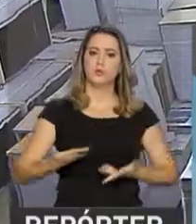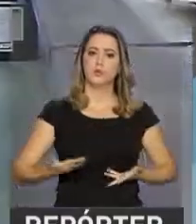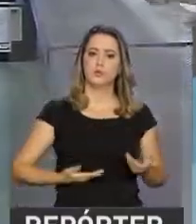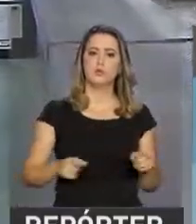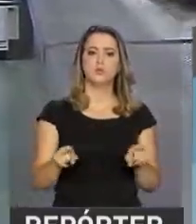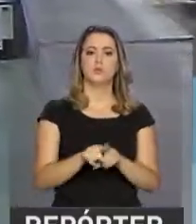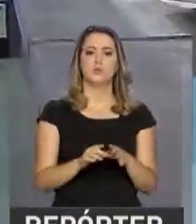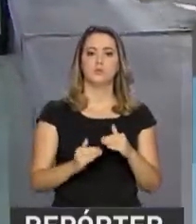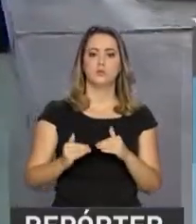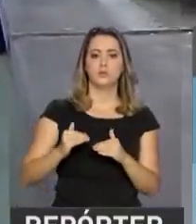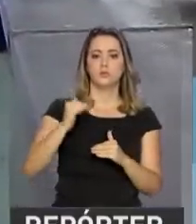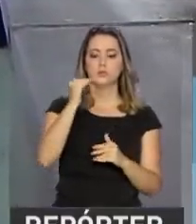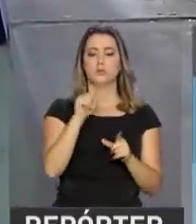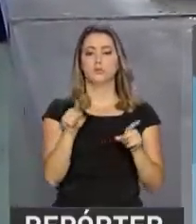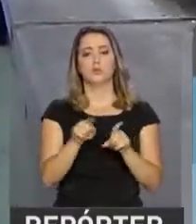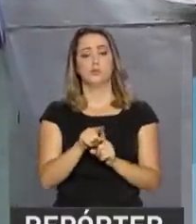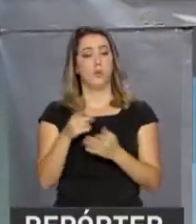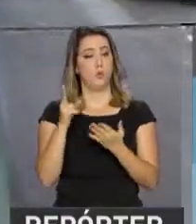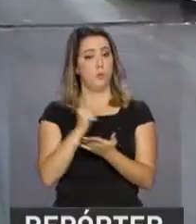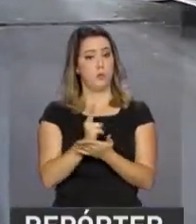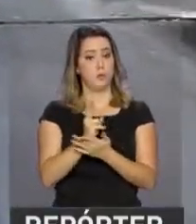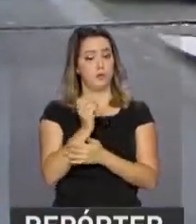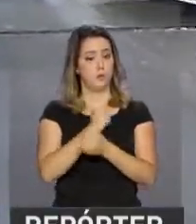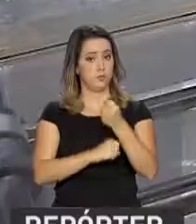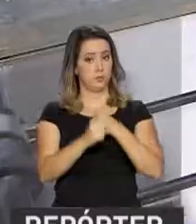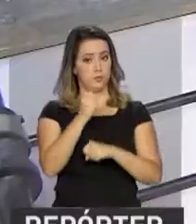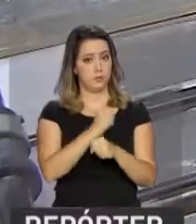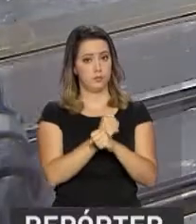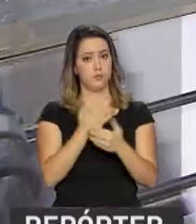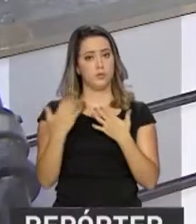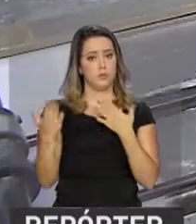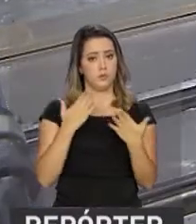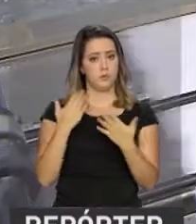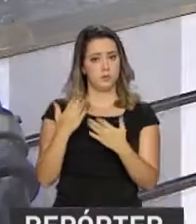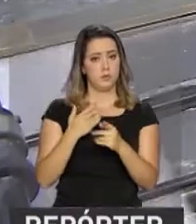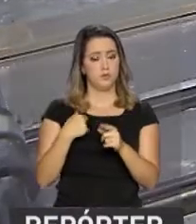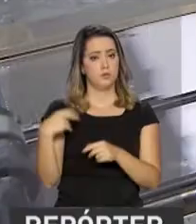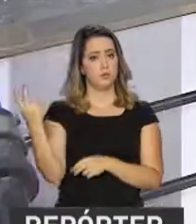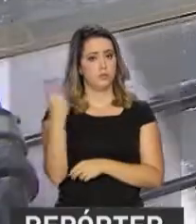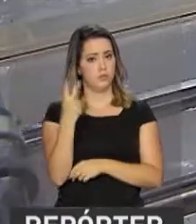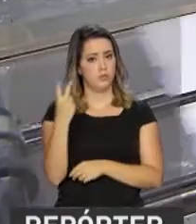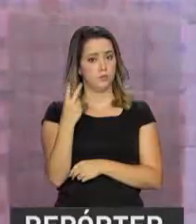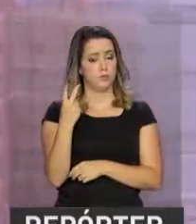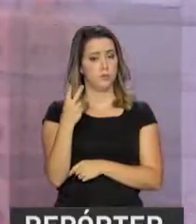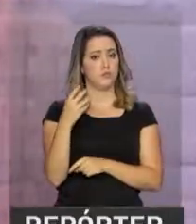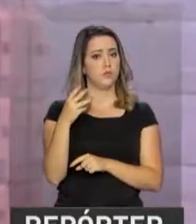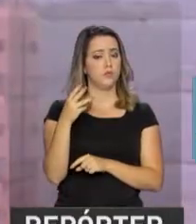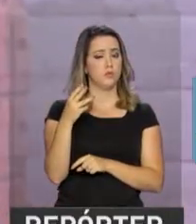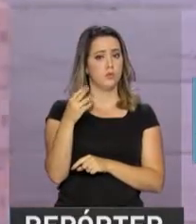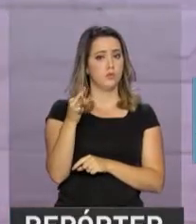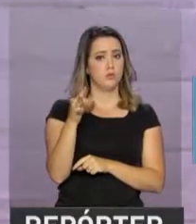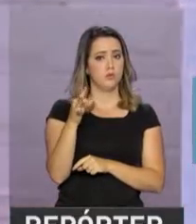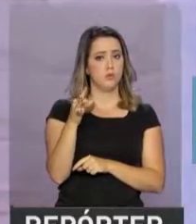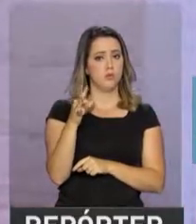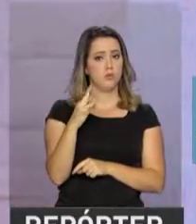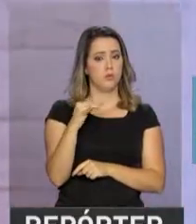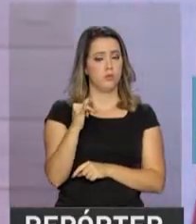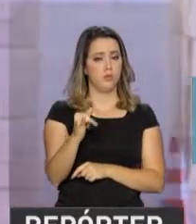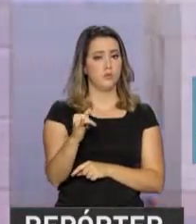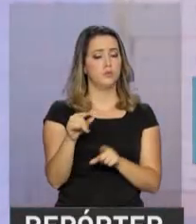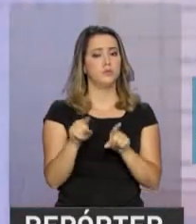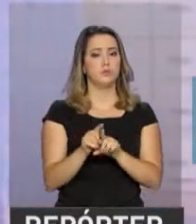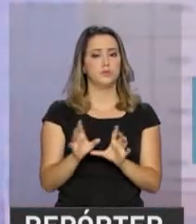tanto na comparação com o mesmo período do ano passado quanto em relação ao segundo trimestre já no acumulado do ano até setembro